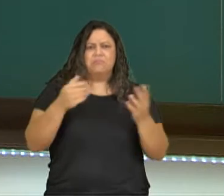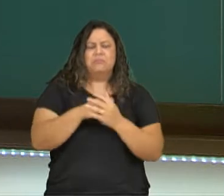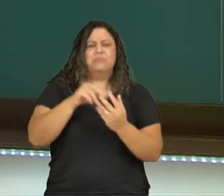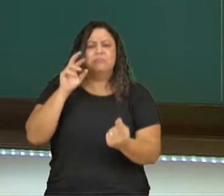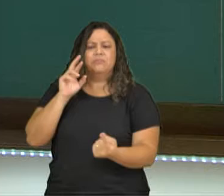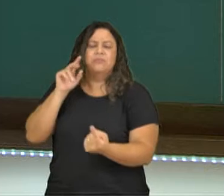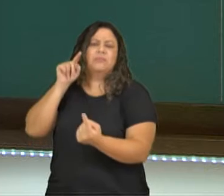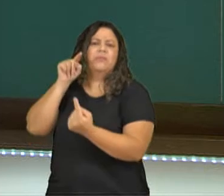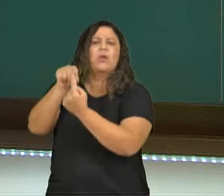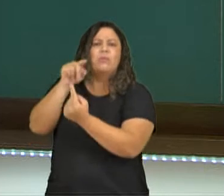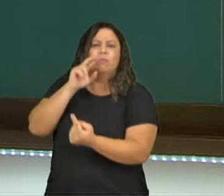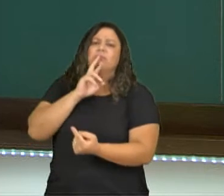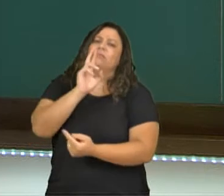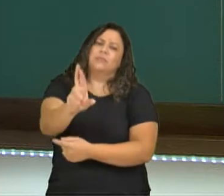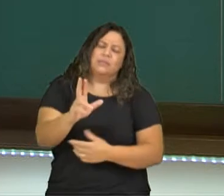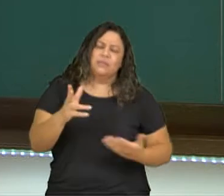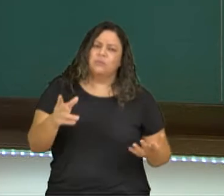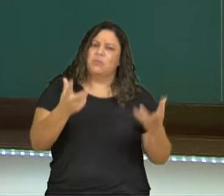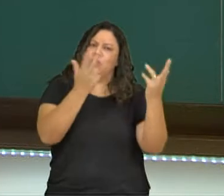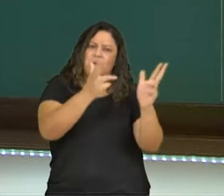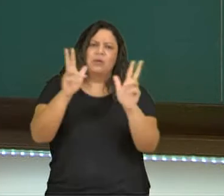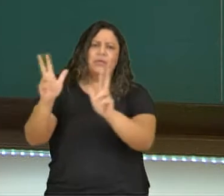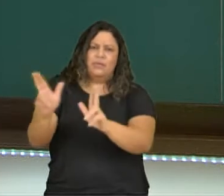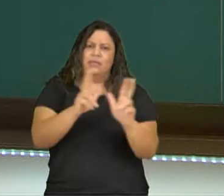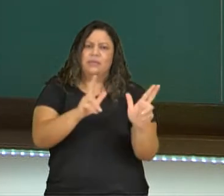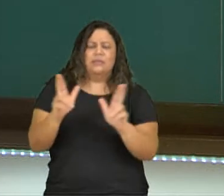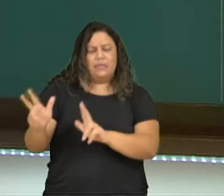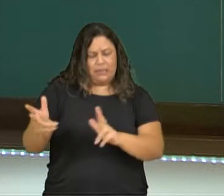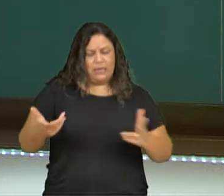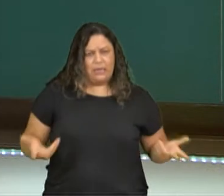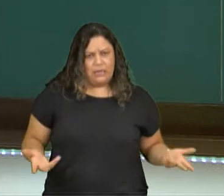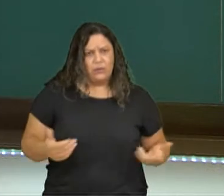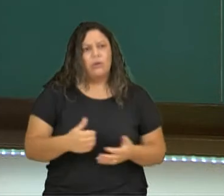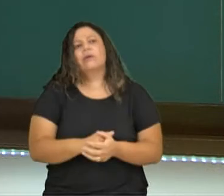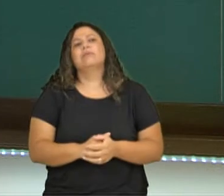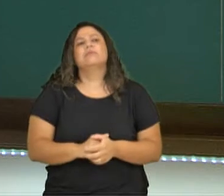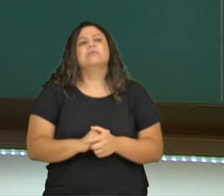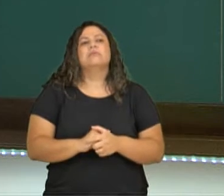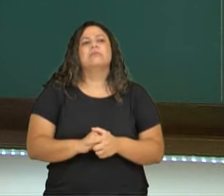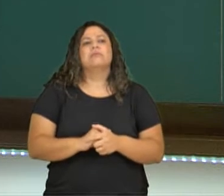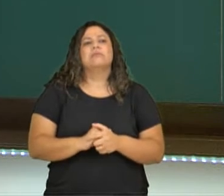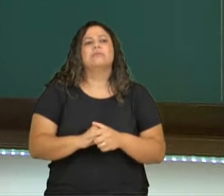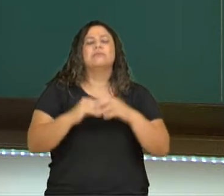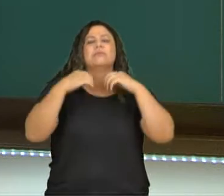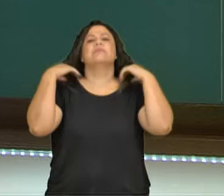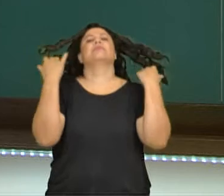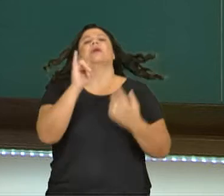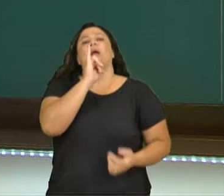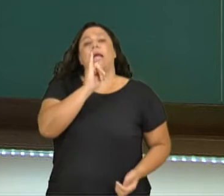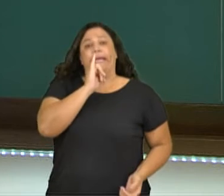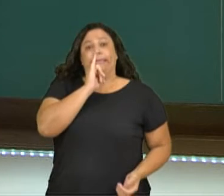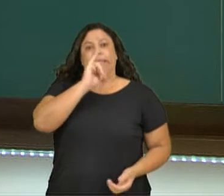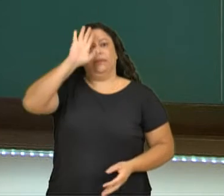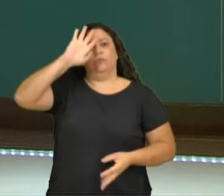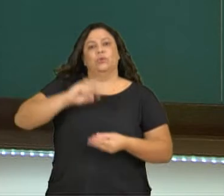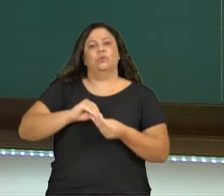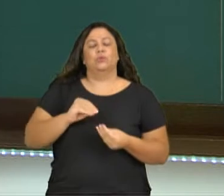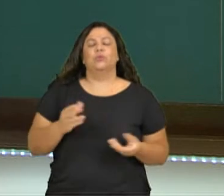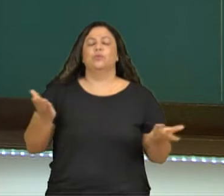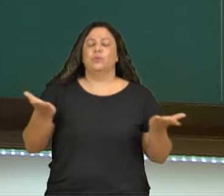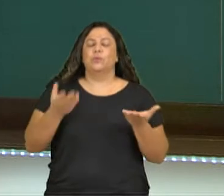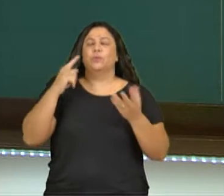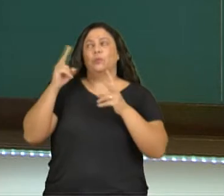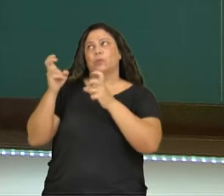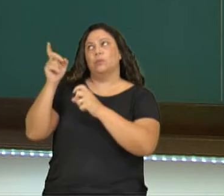mesmo local, ao mesmo resultado, o mesmo cálculo, tá? O mesmo rendimento. Então, vejam, aqui nós temos um exemplo